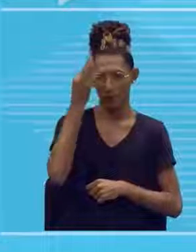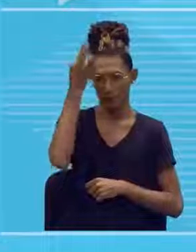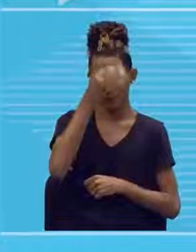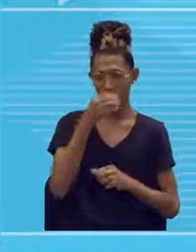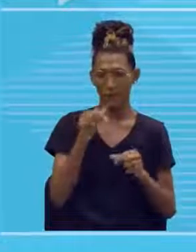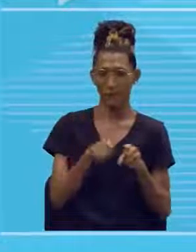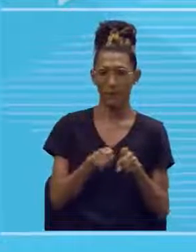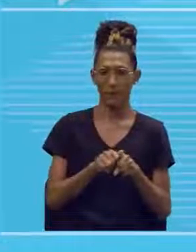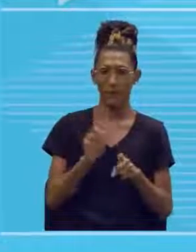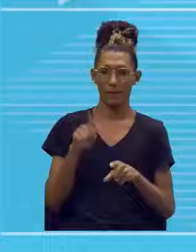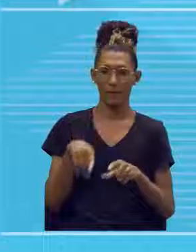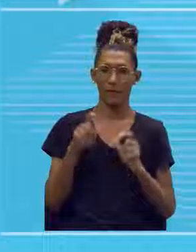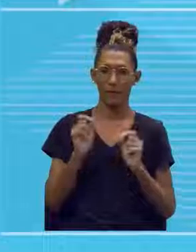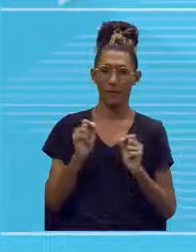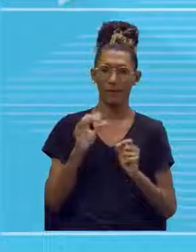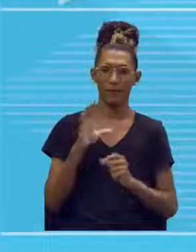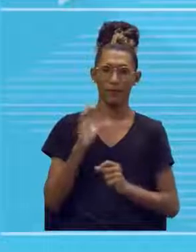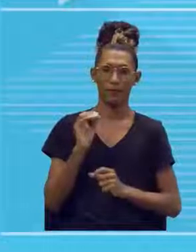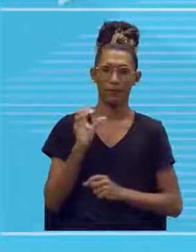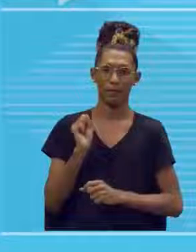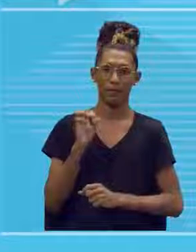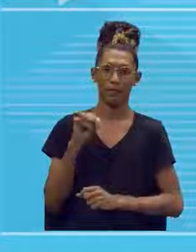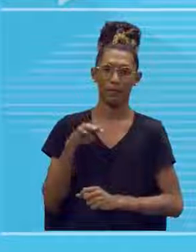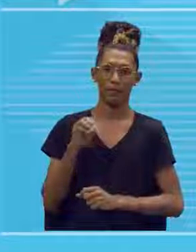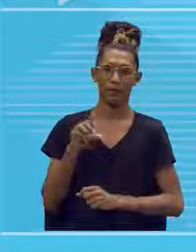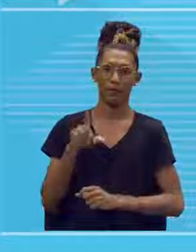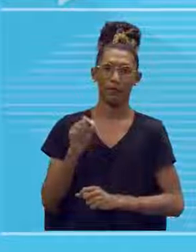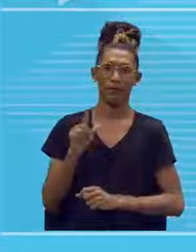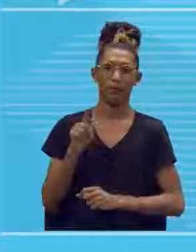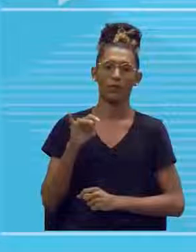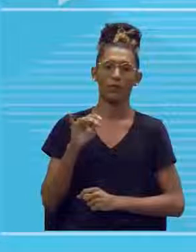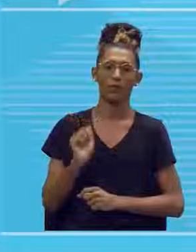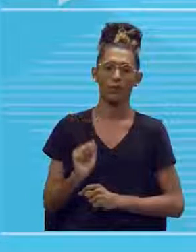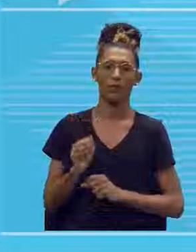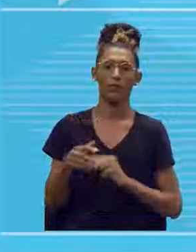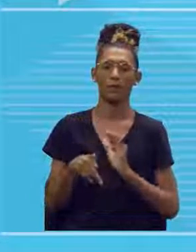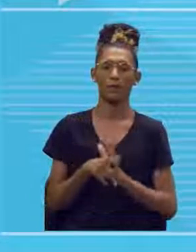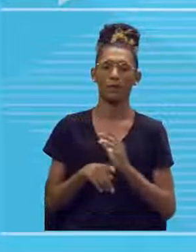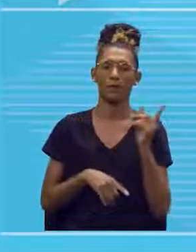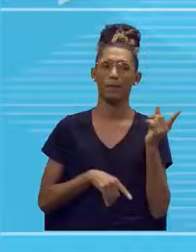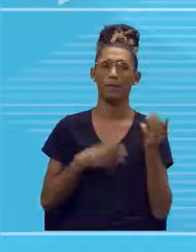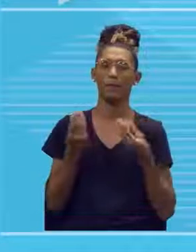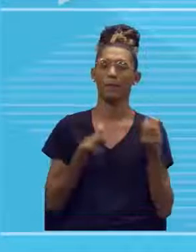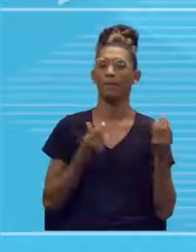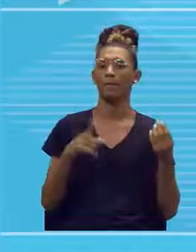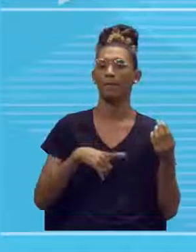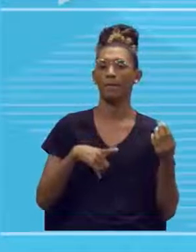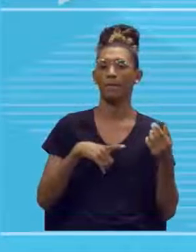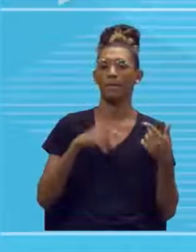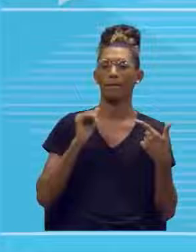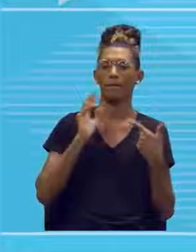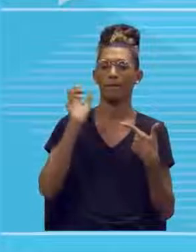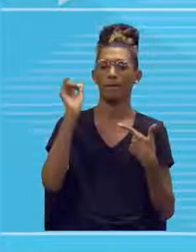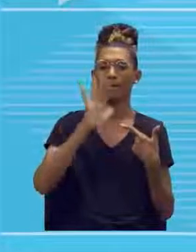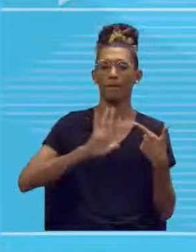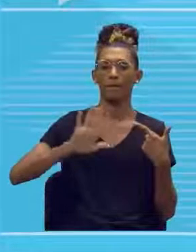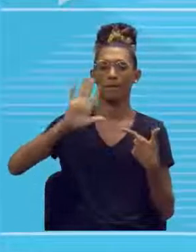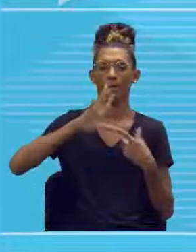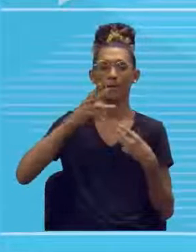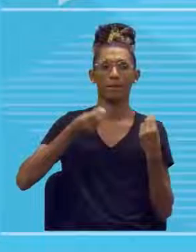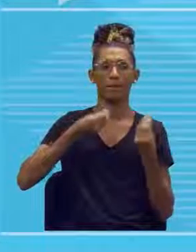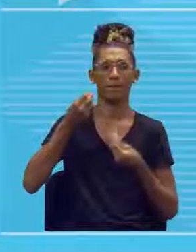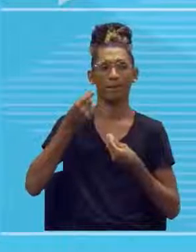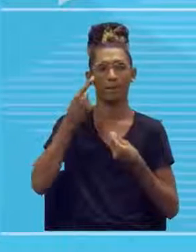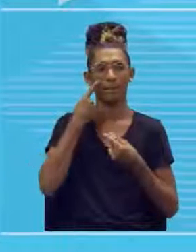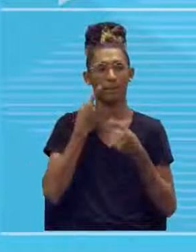que a chamada da cosmologia celular e ela traz aqui o modelo das esferas ocas ou